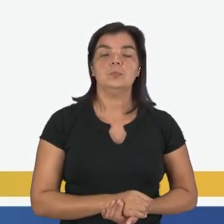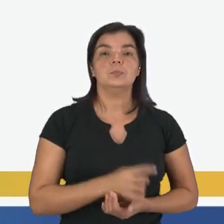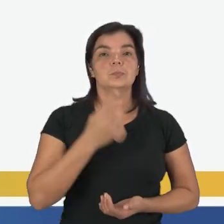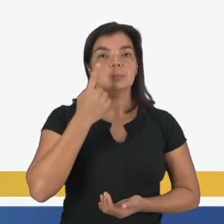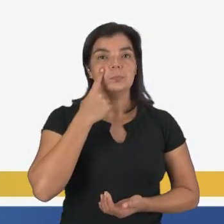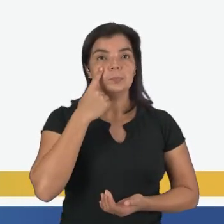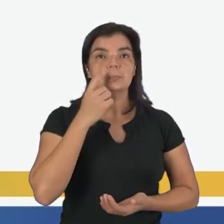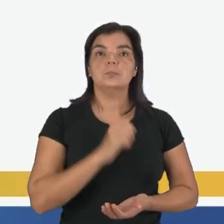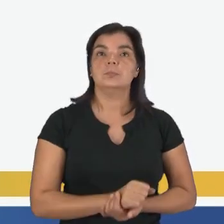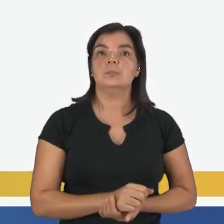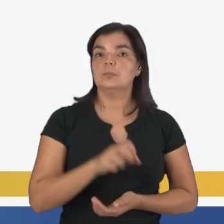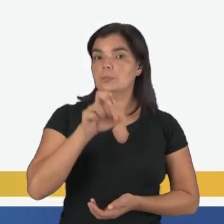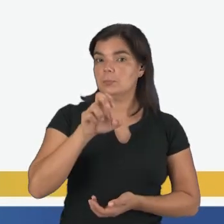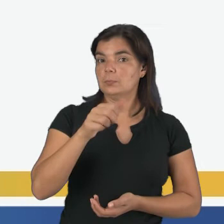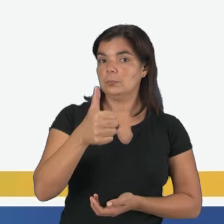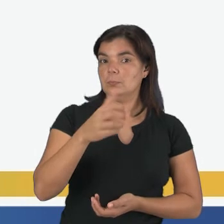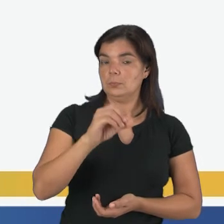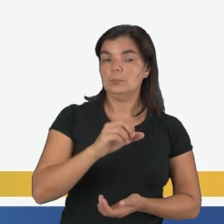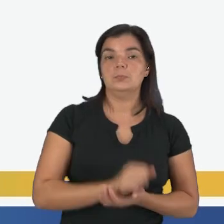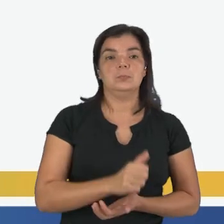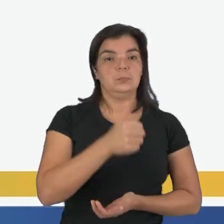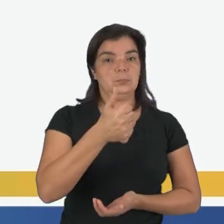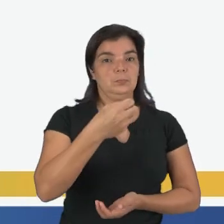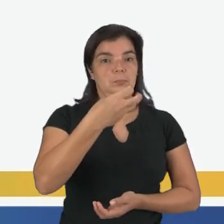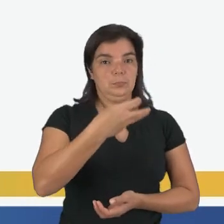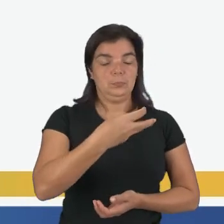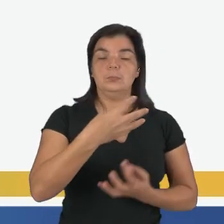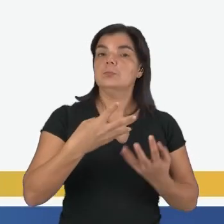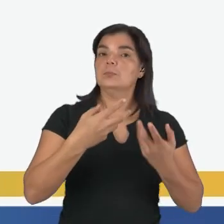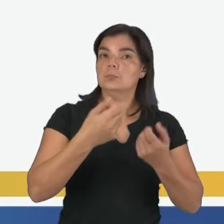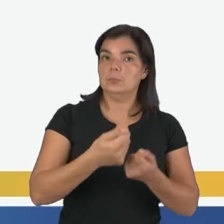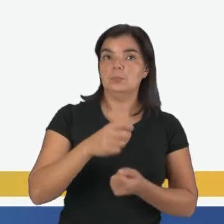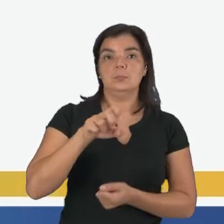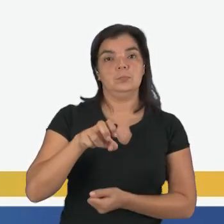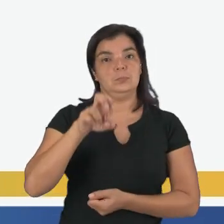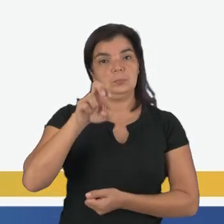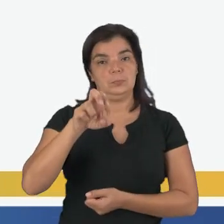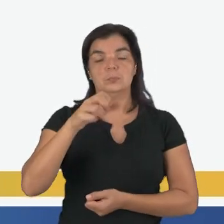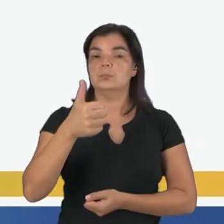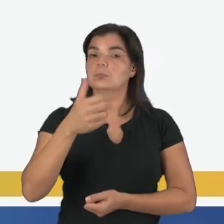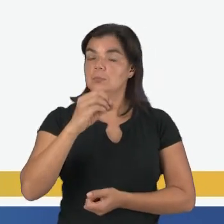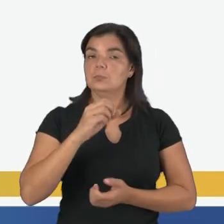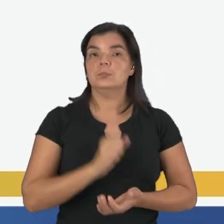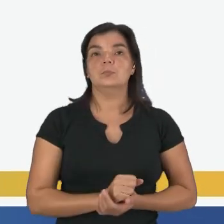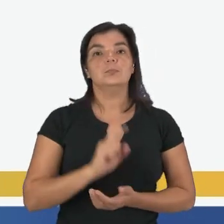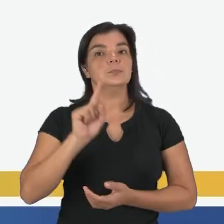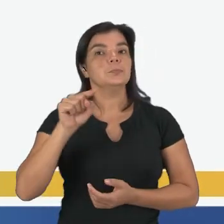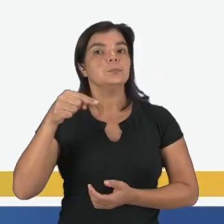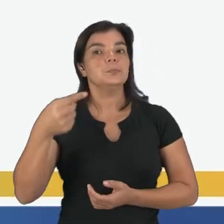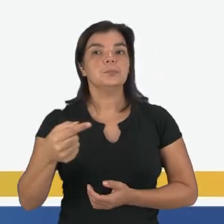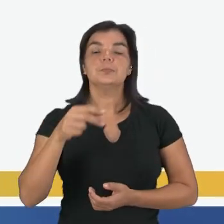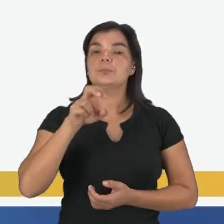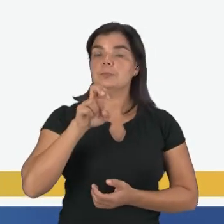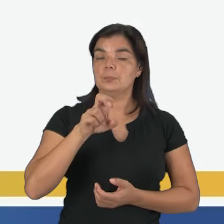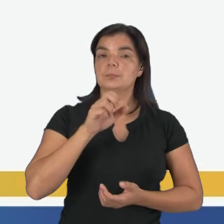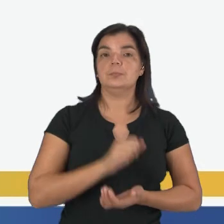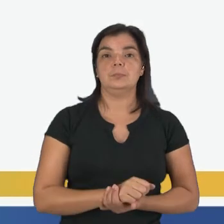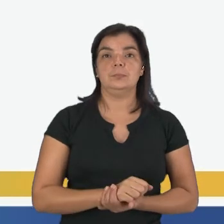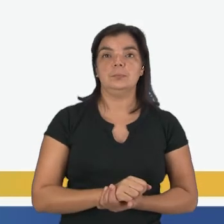ler ele como 5 décimos. 3 inteiros e 5 décimos. Já o próximo 5, ele já está aí na ordem